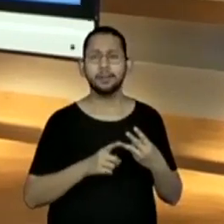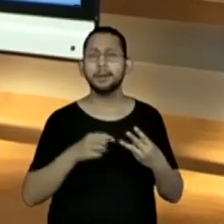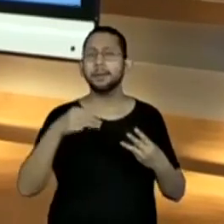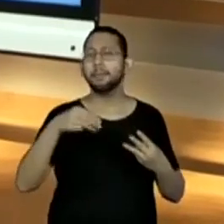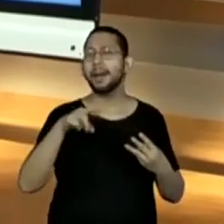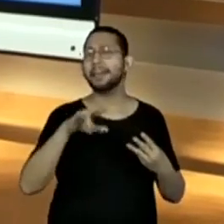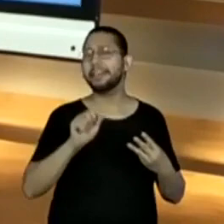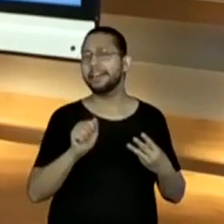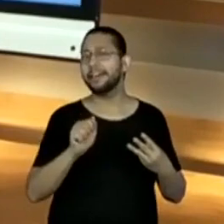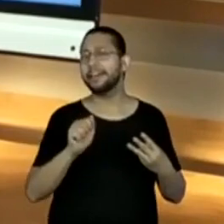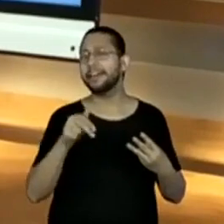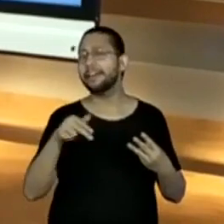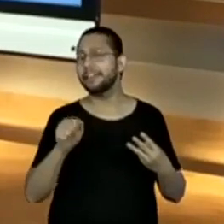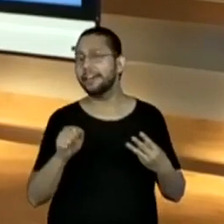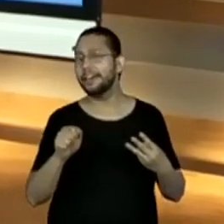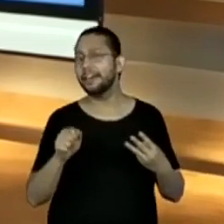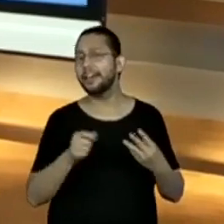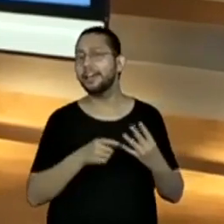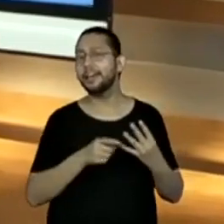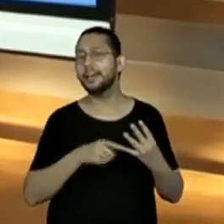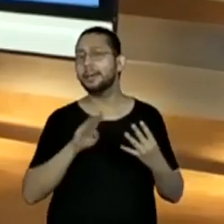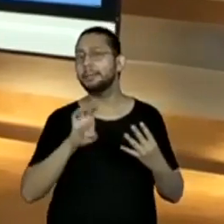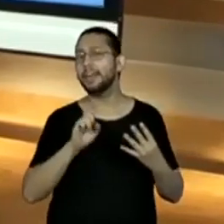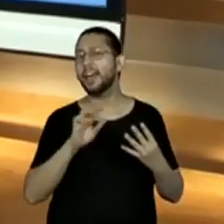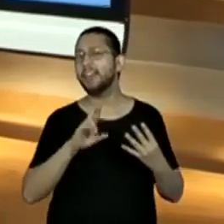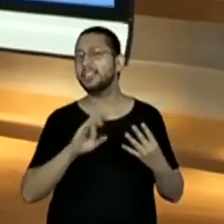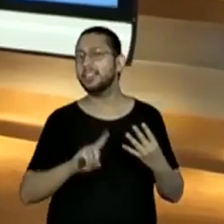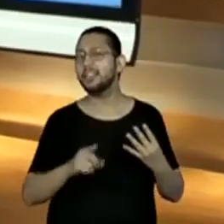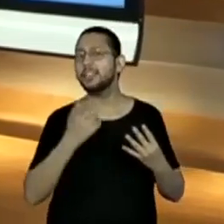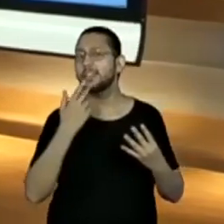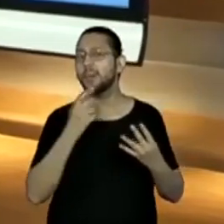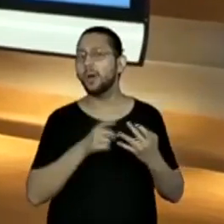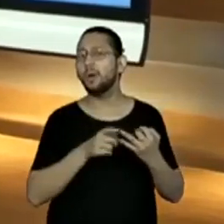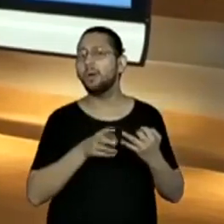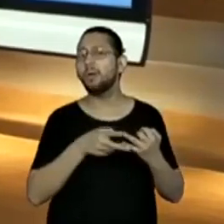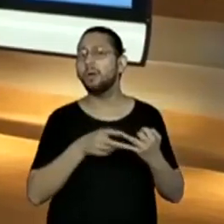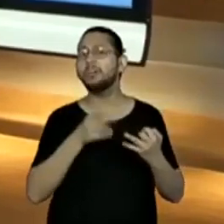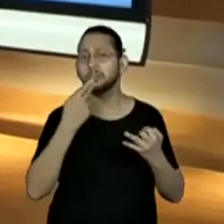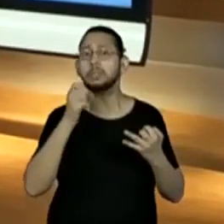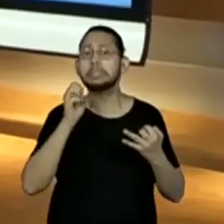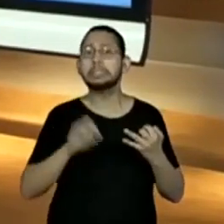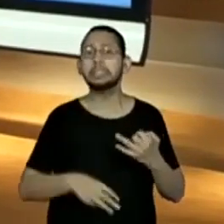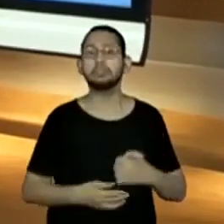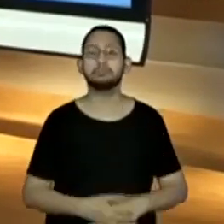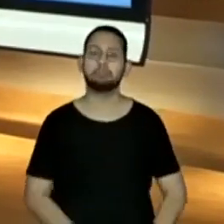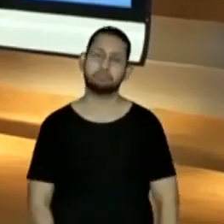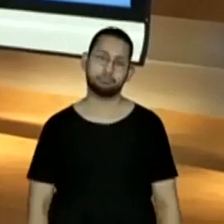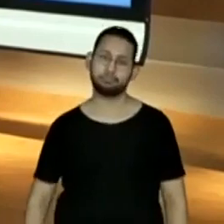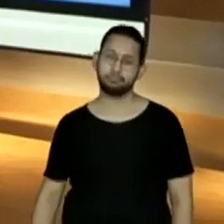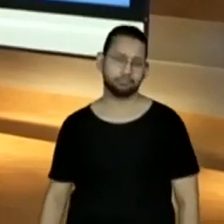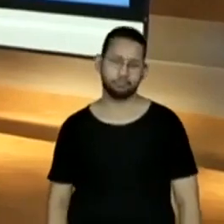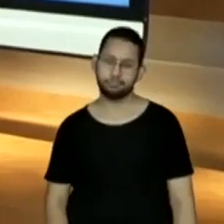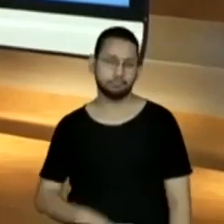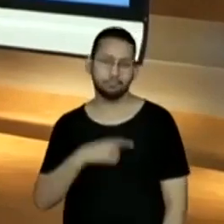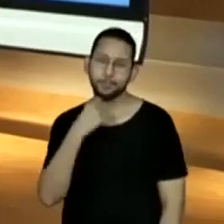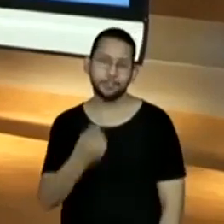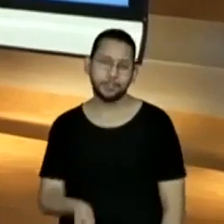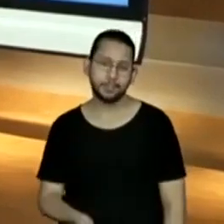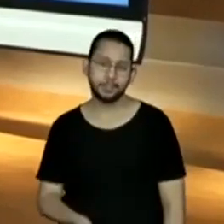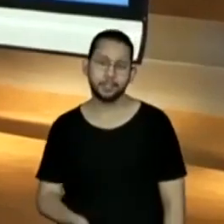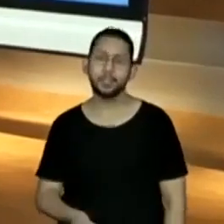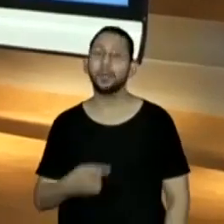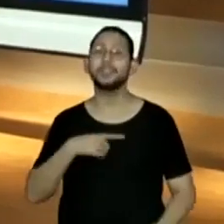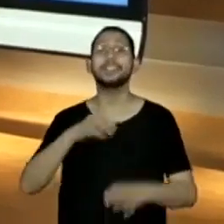Mariana e Ana Beatriz falaram que sim? Duvido. Não, não. Maria, eu